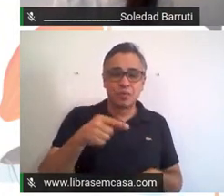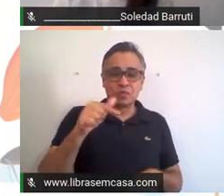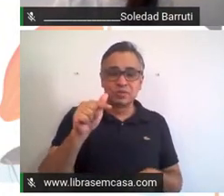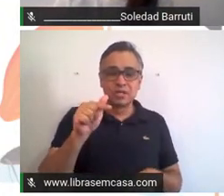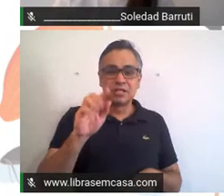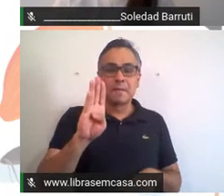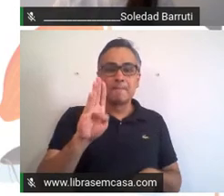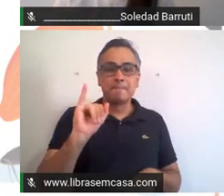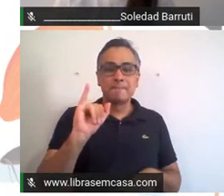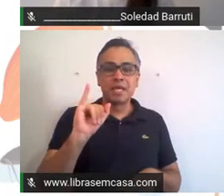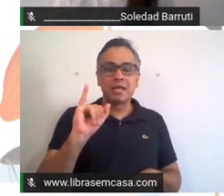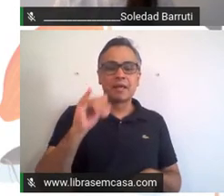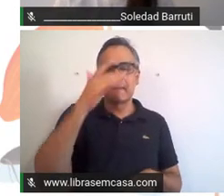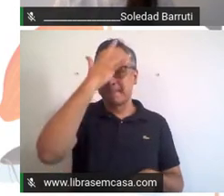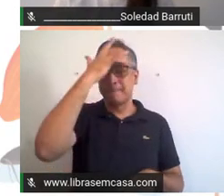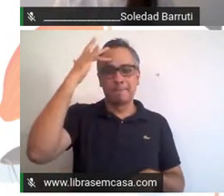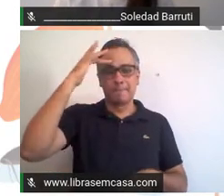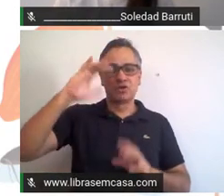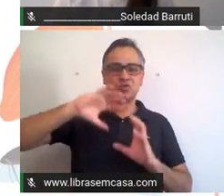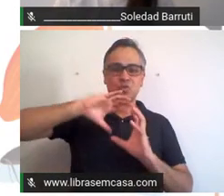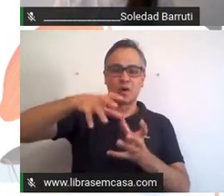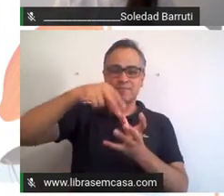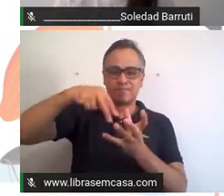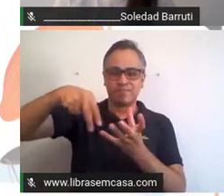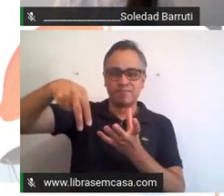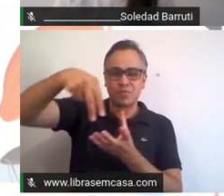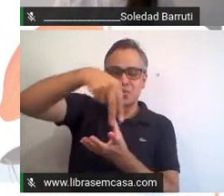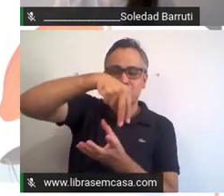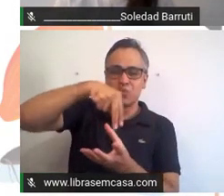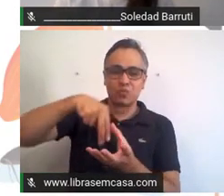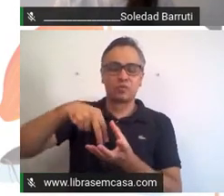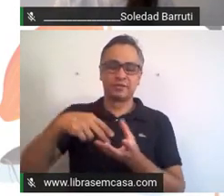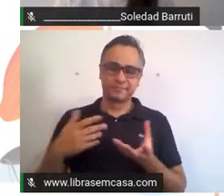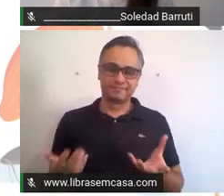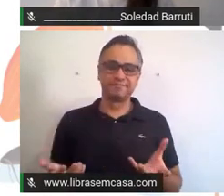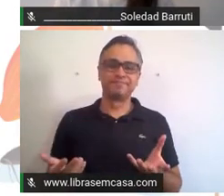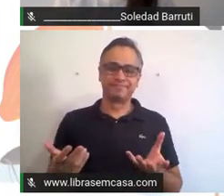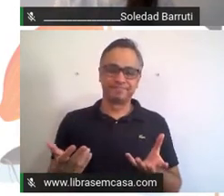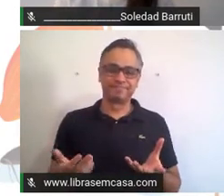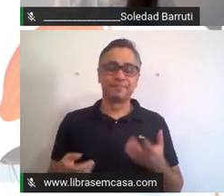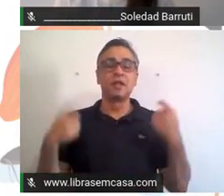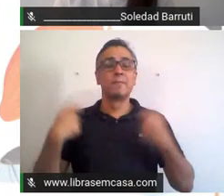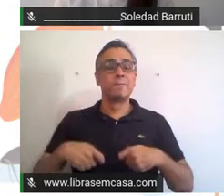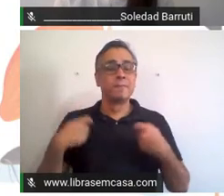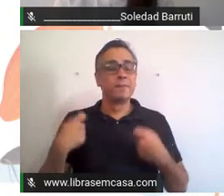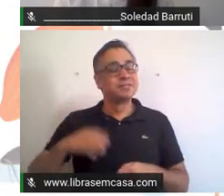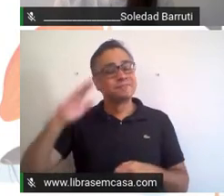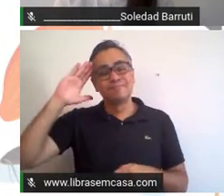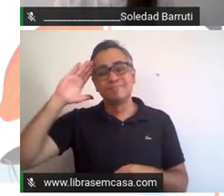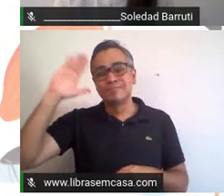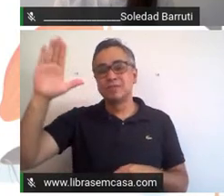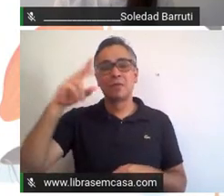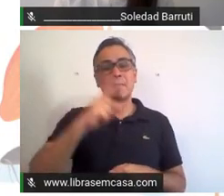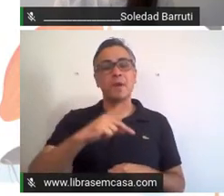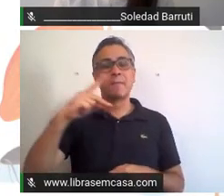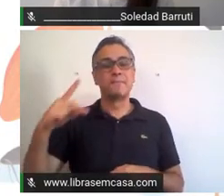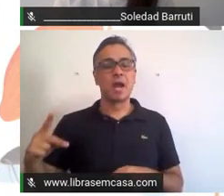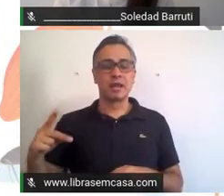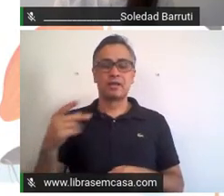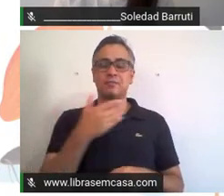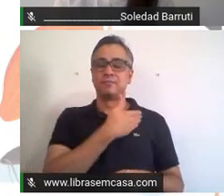pessoas no planeta e, basicamente, nós precisamos é de políticas públicas